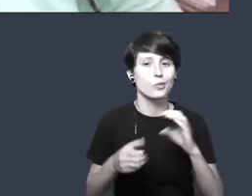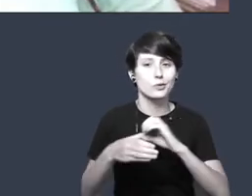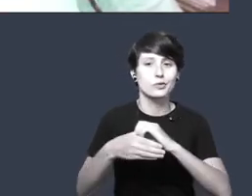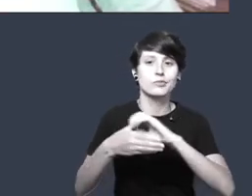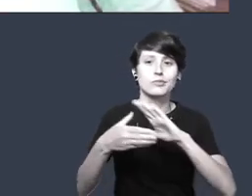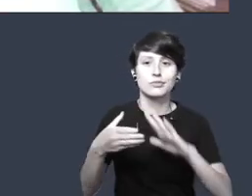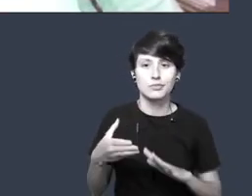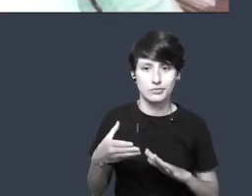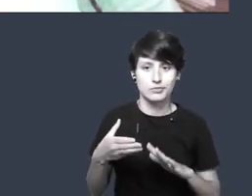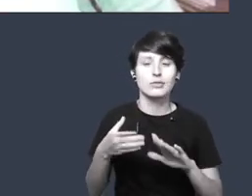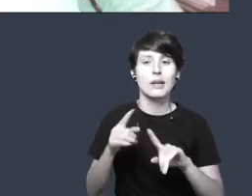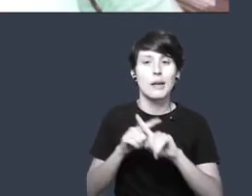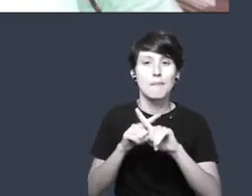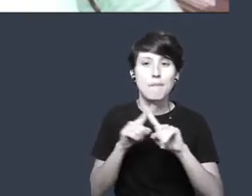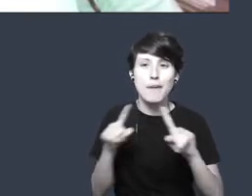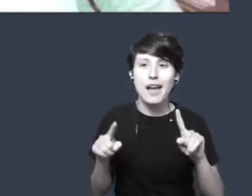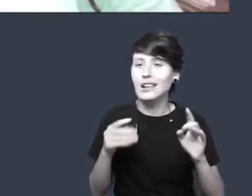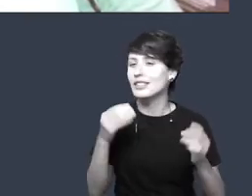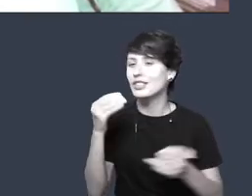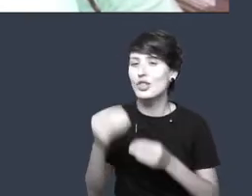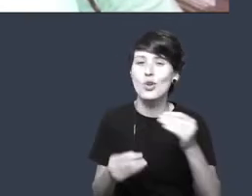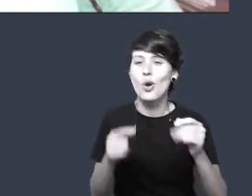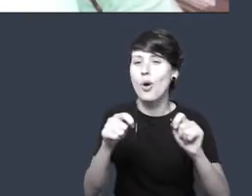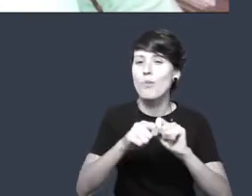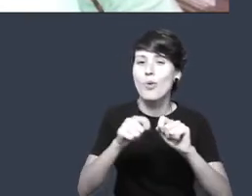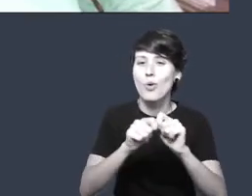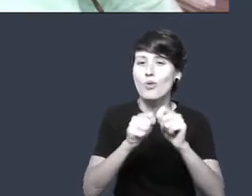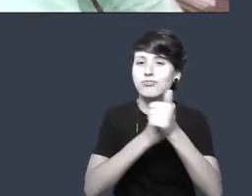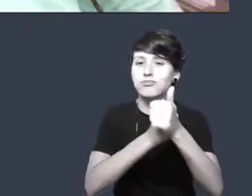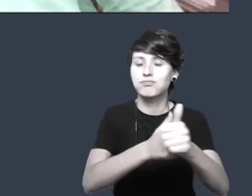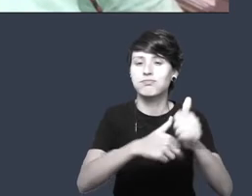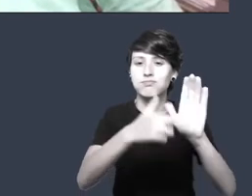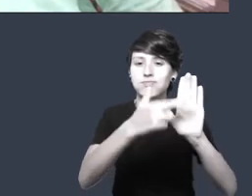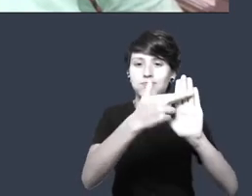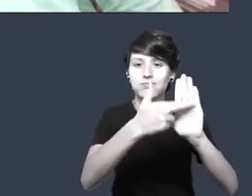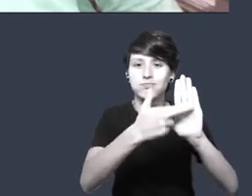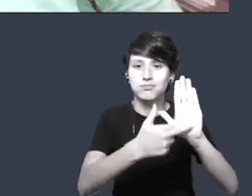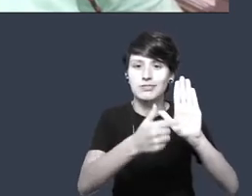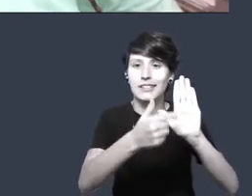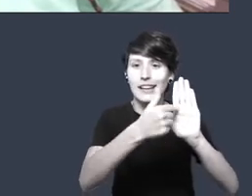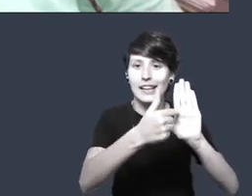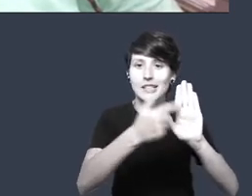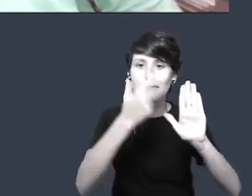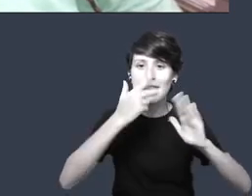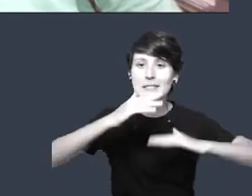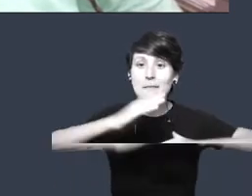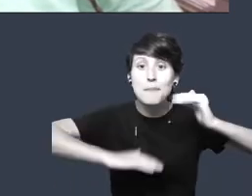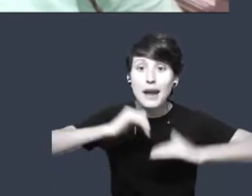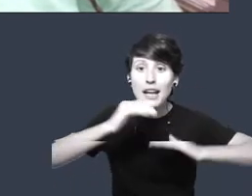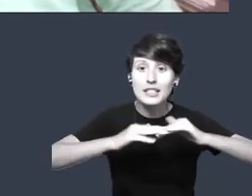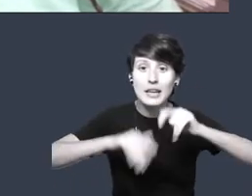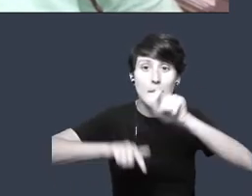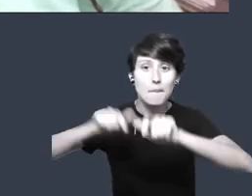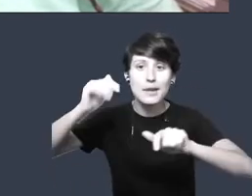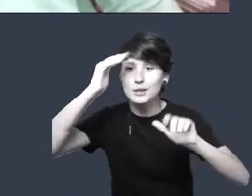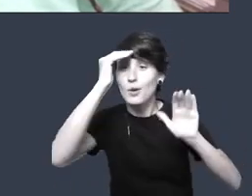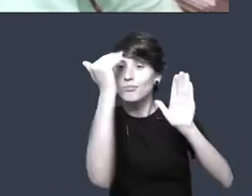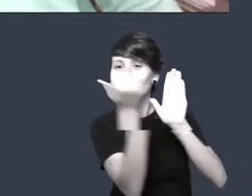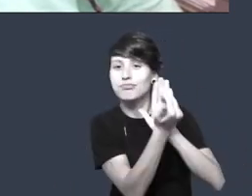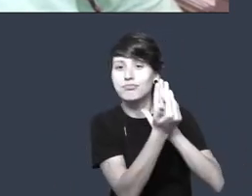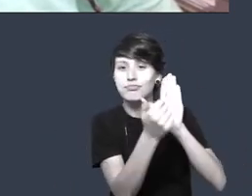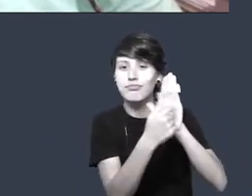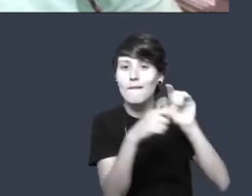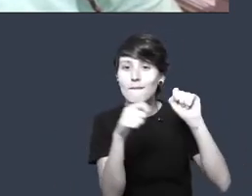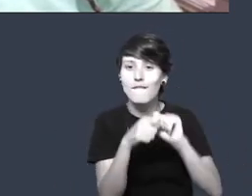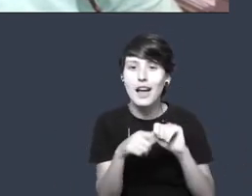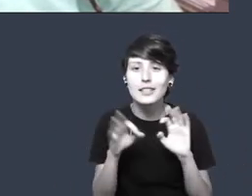já tem os protocolos, mas daí como é que você faz com que esses protocolos entrem em ação? Como é que você faz com que as pessoas sigam esses protocolos,